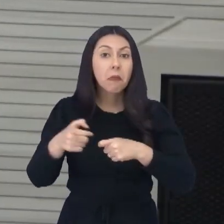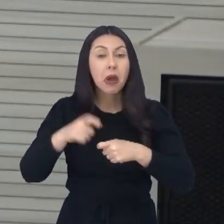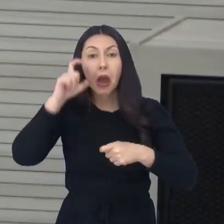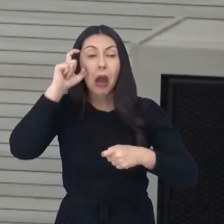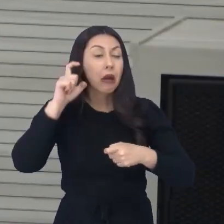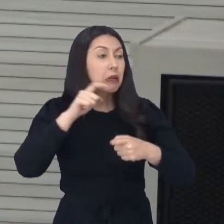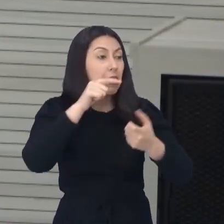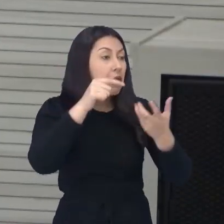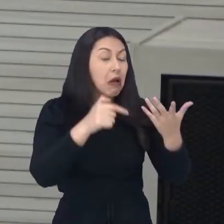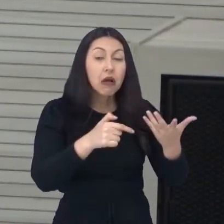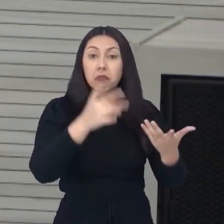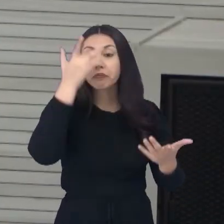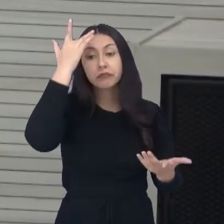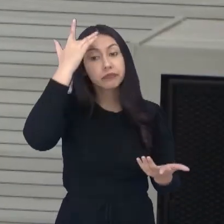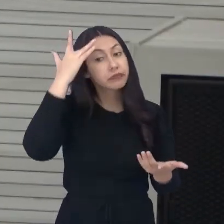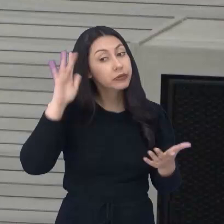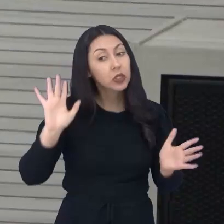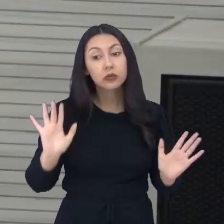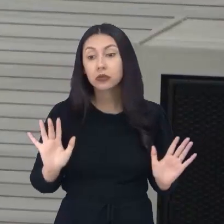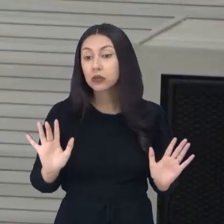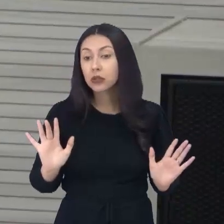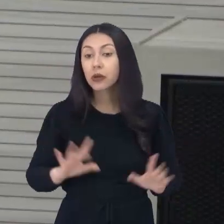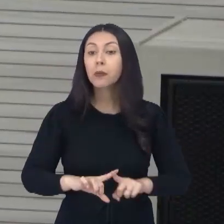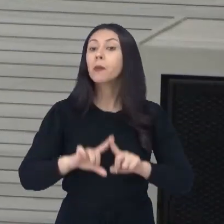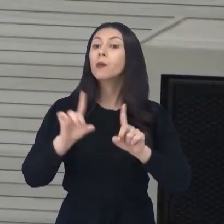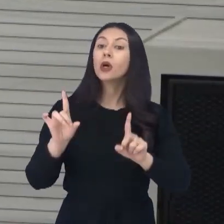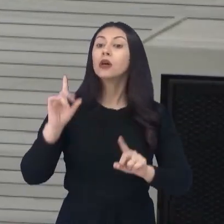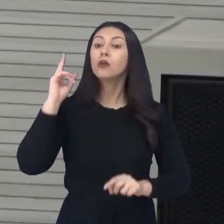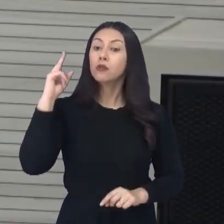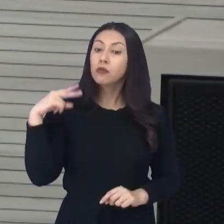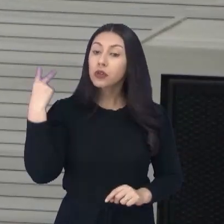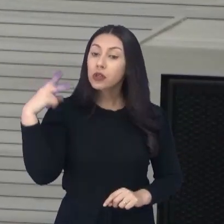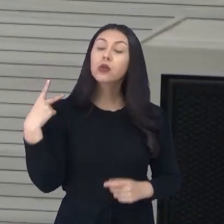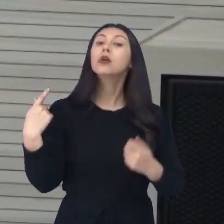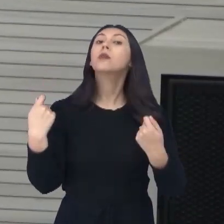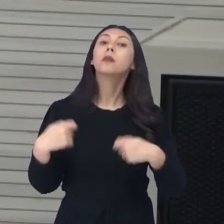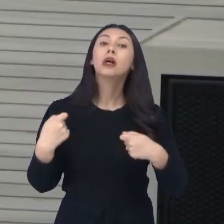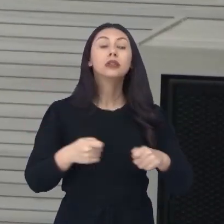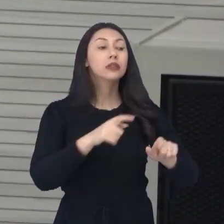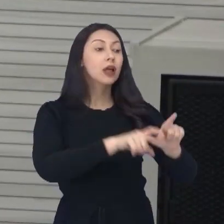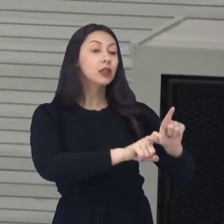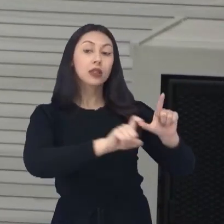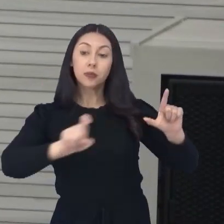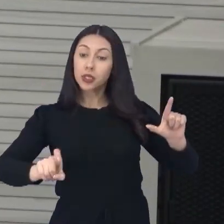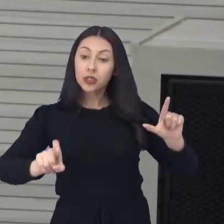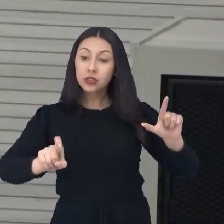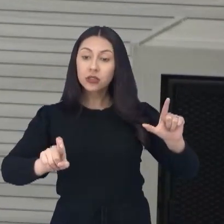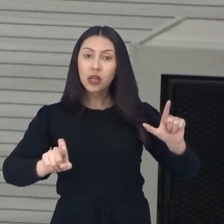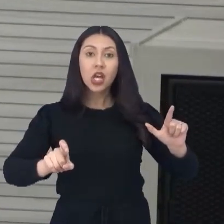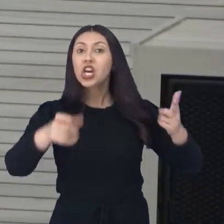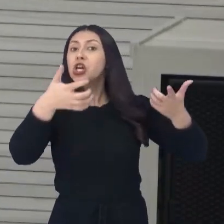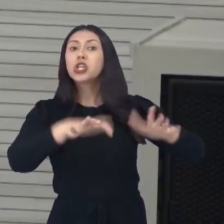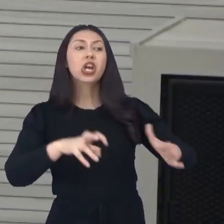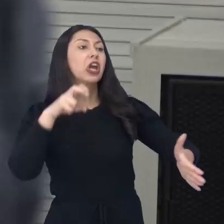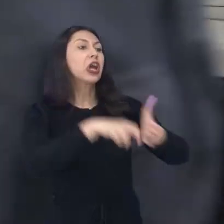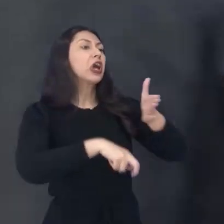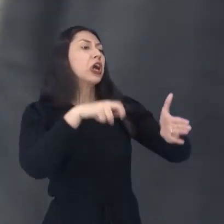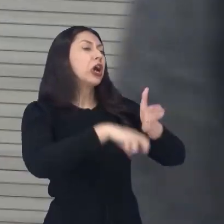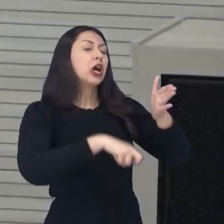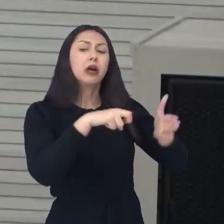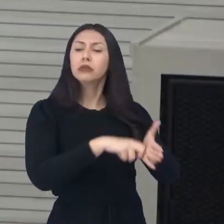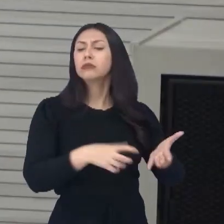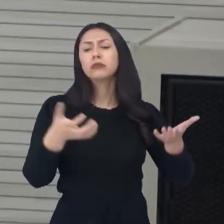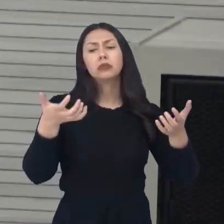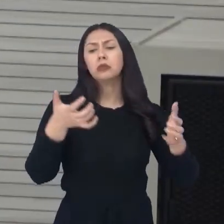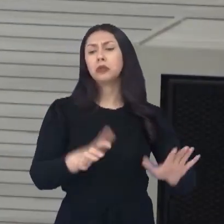professor, quem mais vai ganhar. Mas o fato é que o vereador tem que ter uma independência. Vereador. A gente não está aqui querendo castigar o próximo prefeito, não.